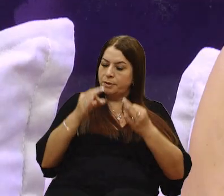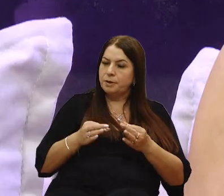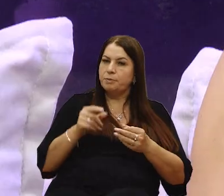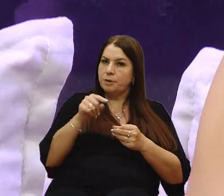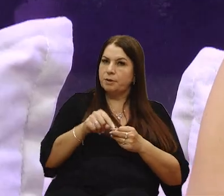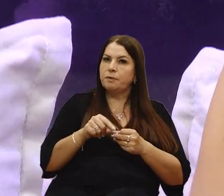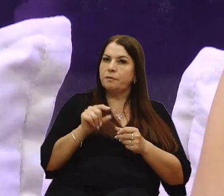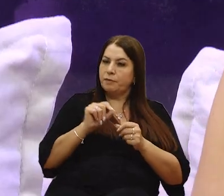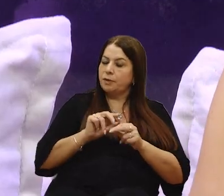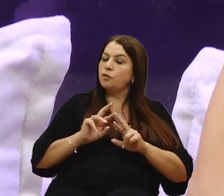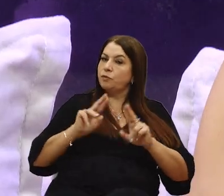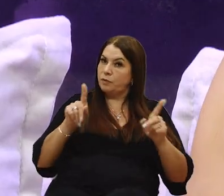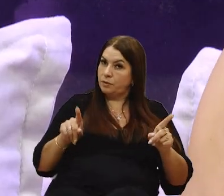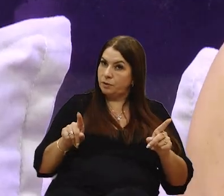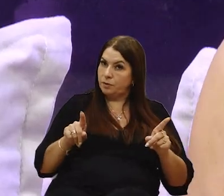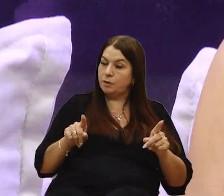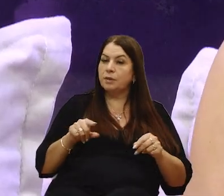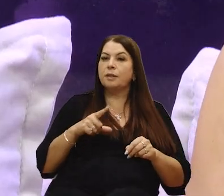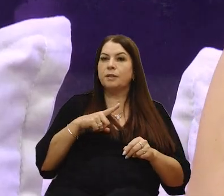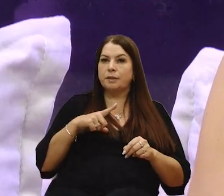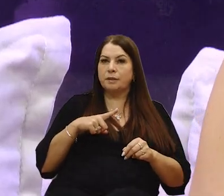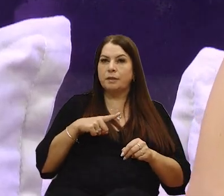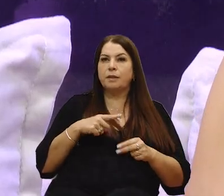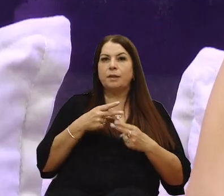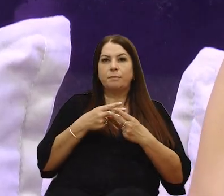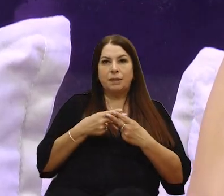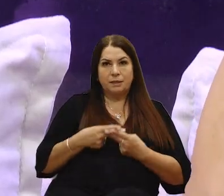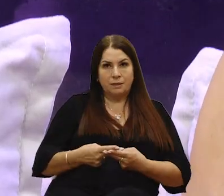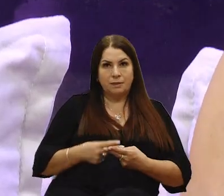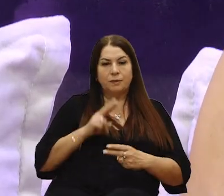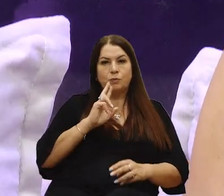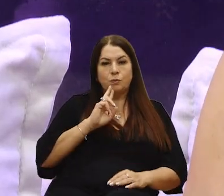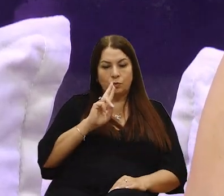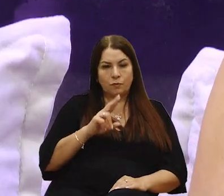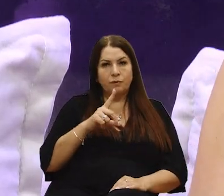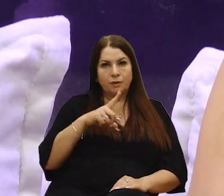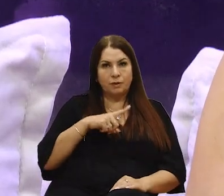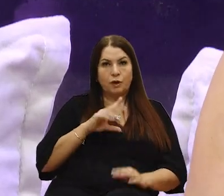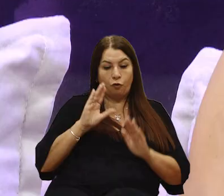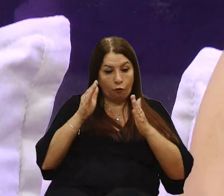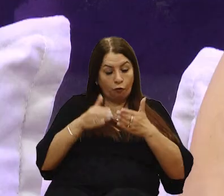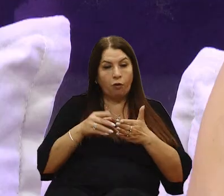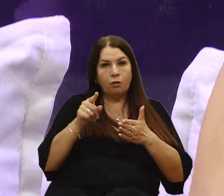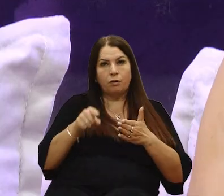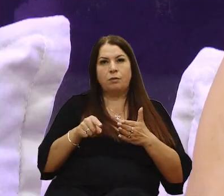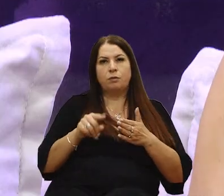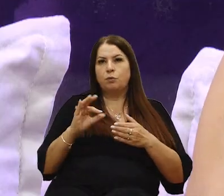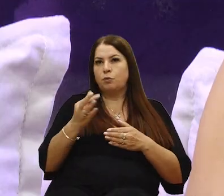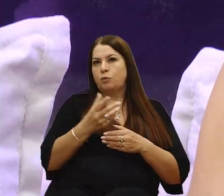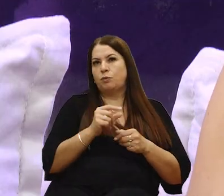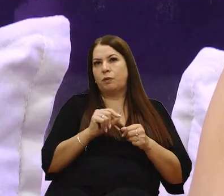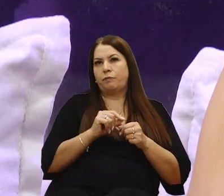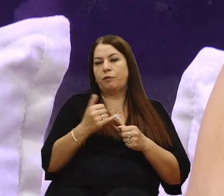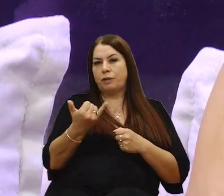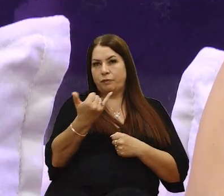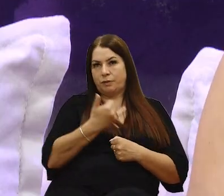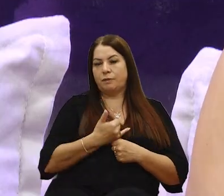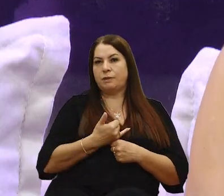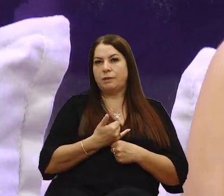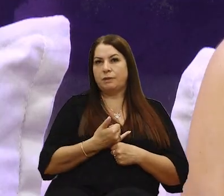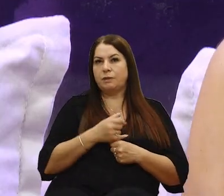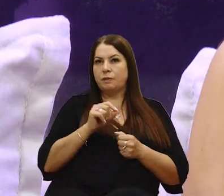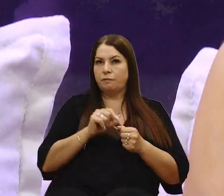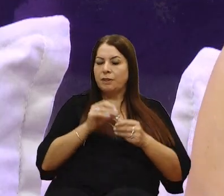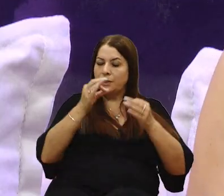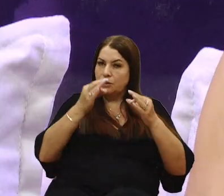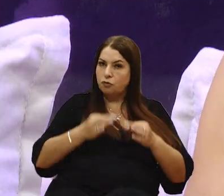sejam realmente habilitados nisso, isso vai fazer total diferença. Tenha paciência que os resultados vão vir e foca realmente em tudo